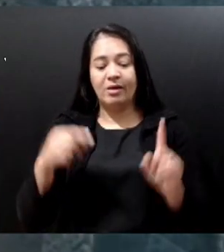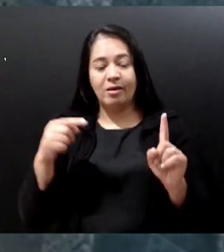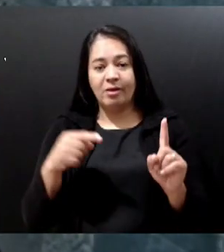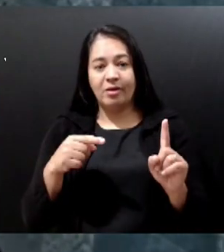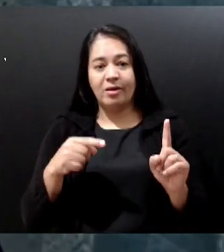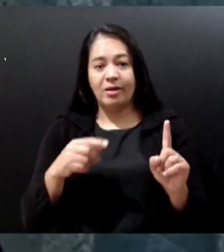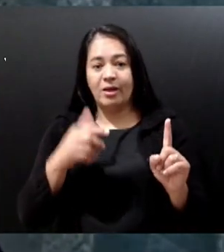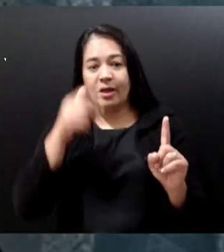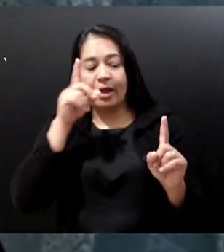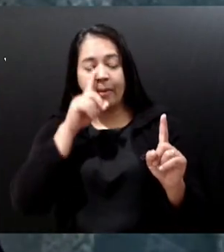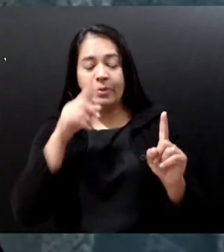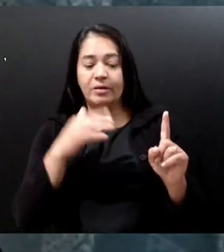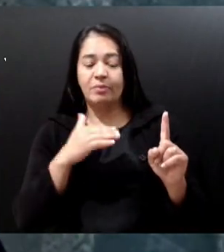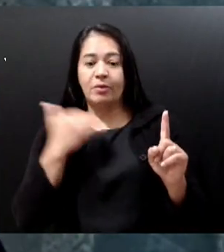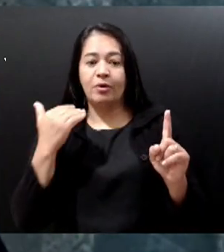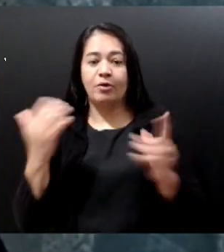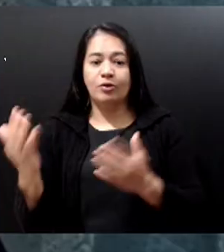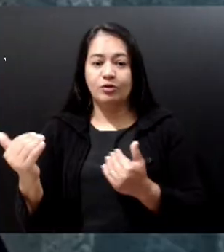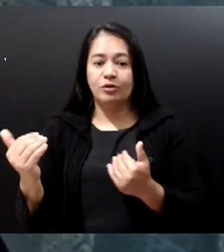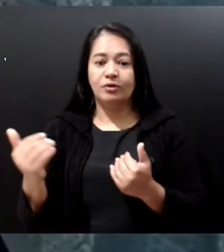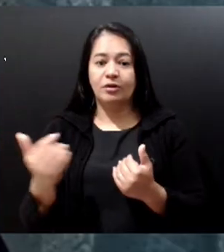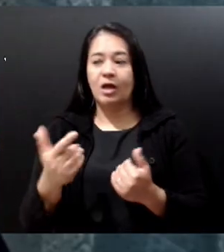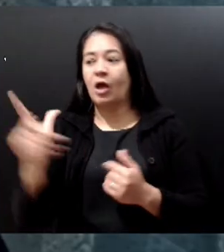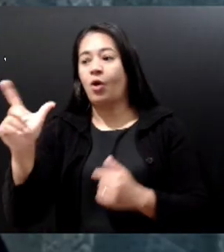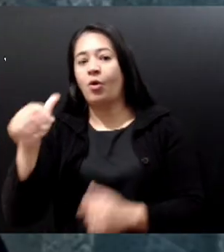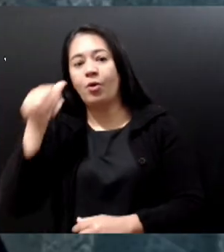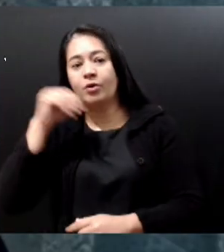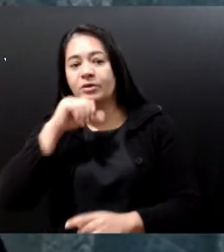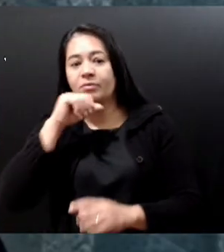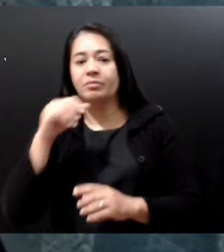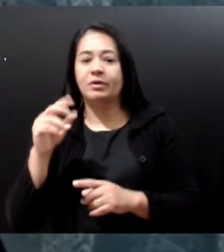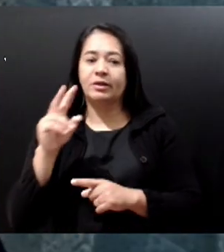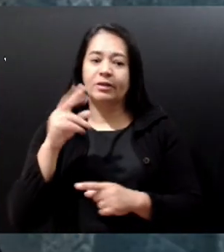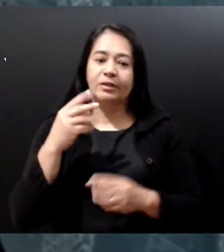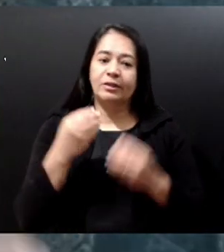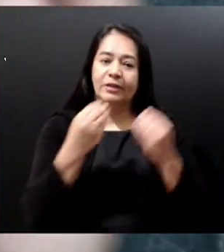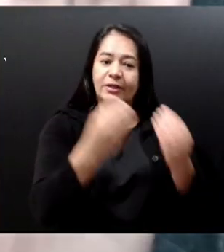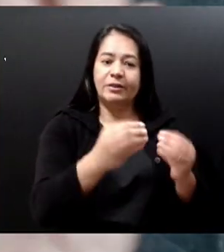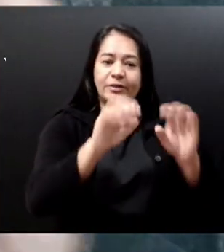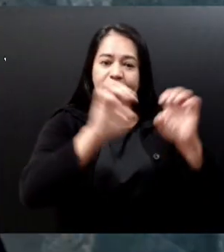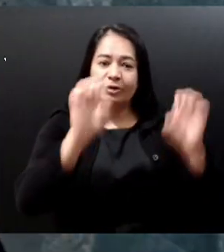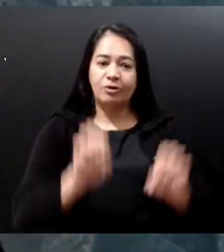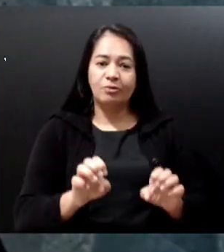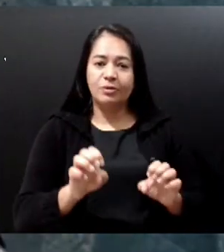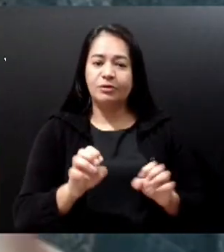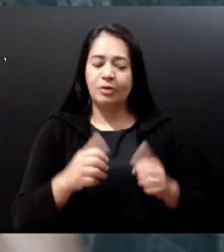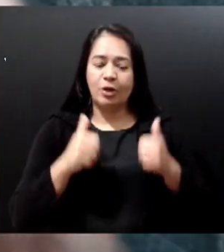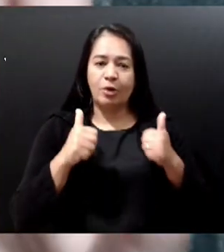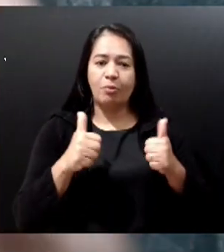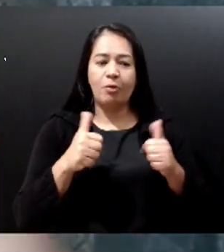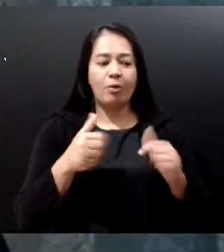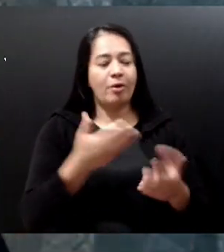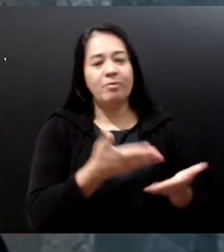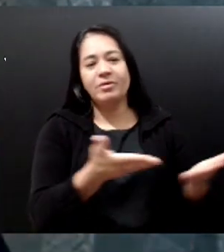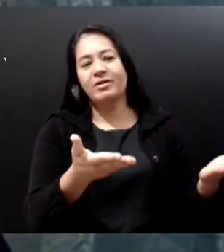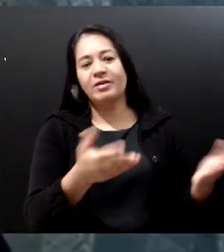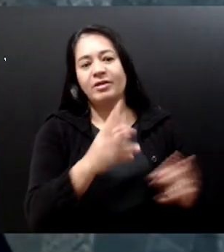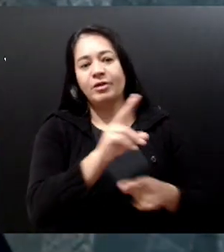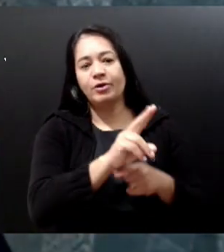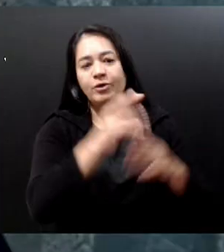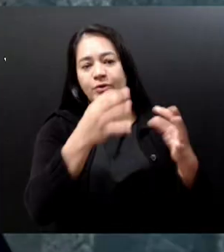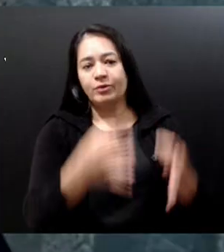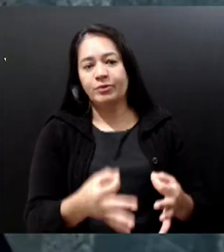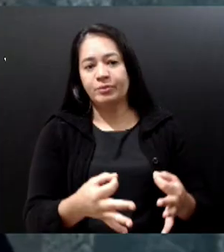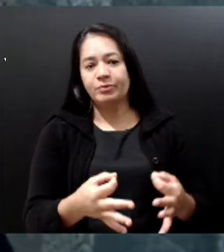outra mãe, deu uma estrutura, hoje é um dos melhores compositores, ganhando prêmio, participando de festivais, participando de programas